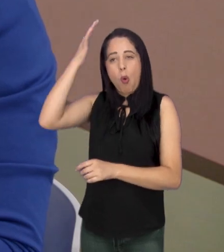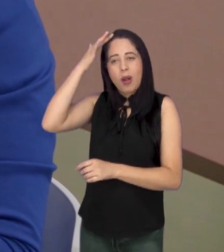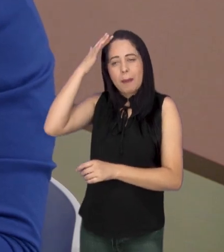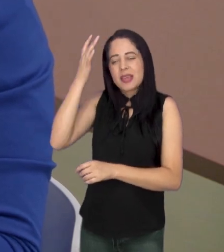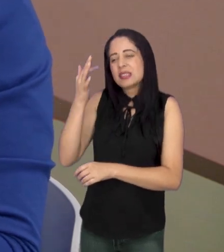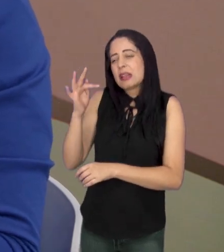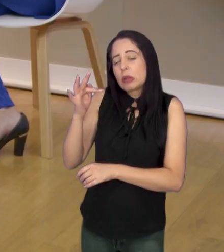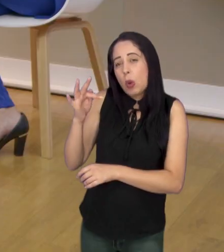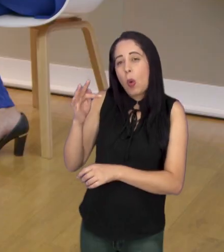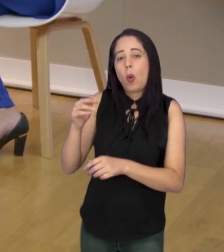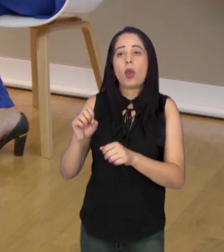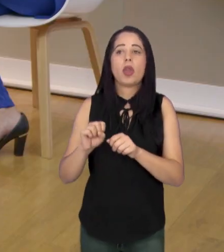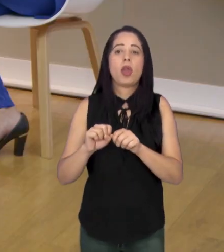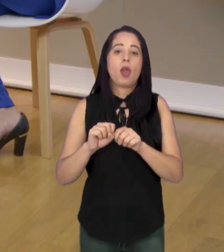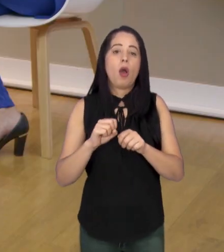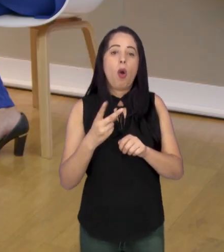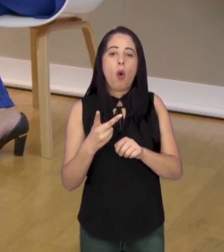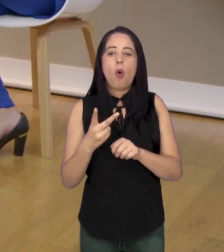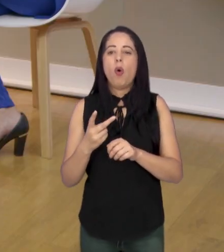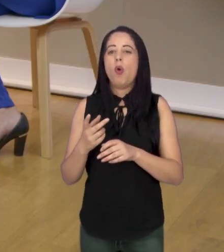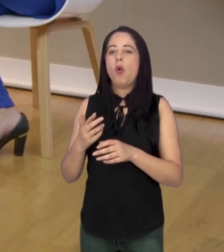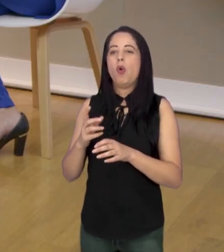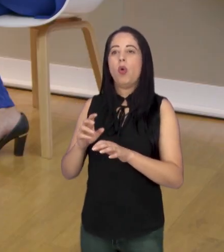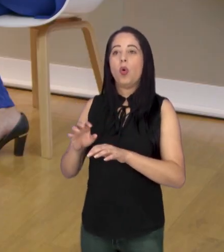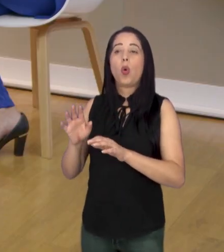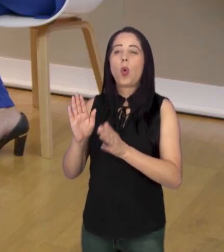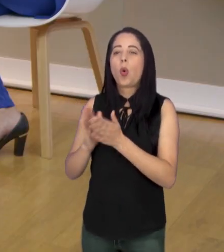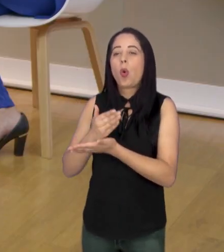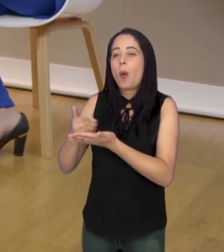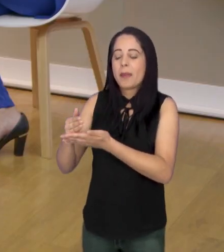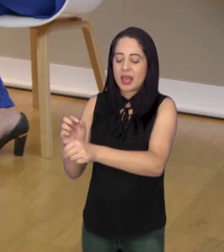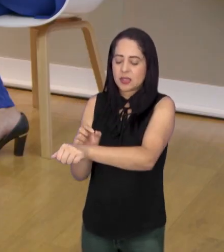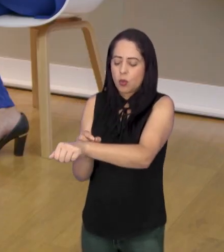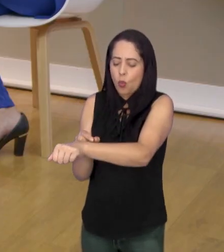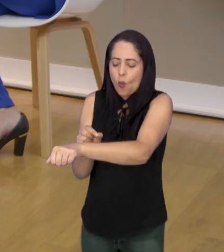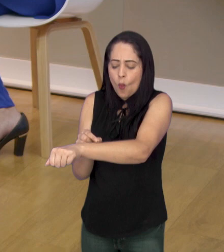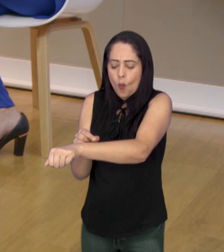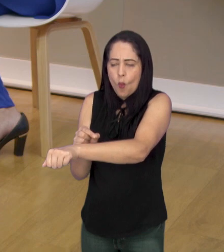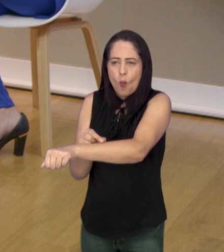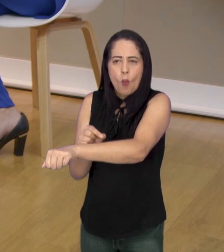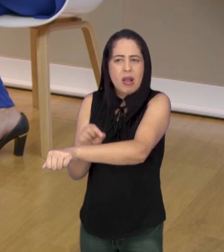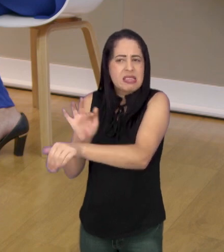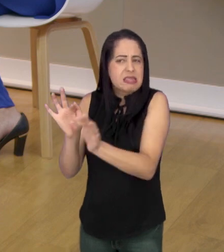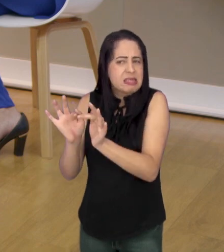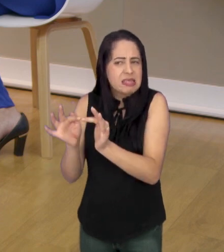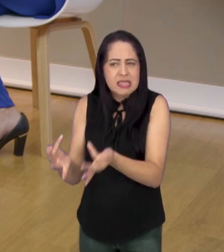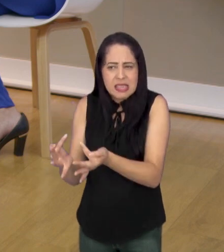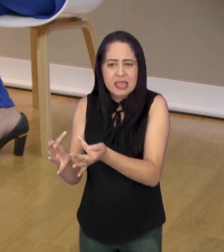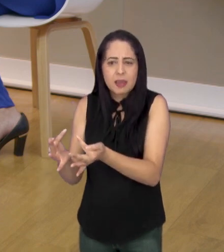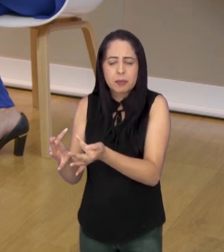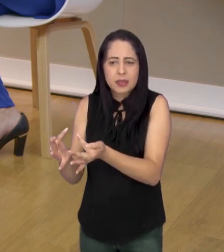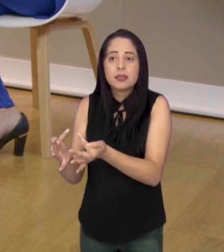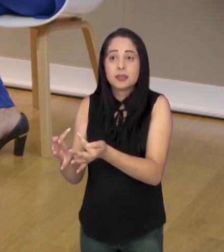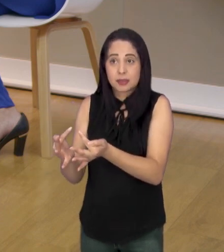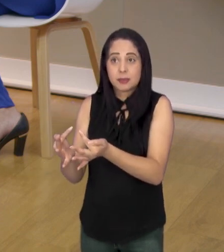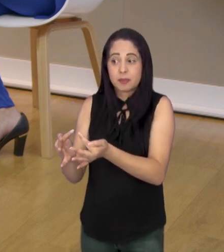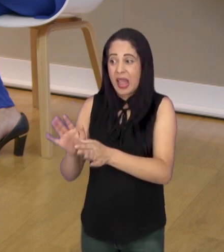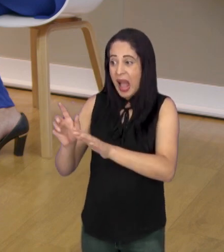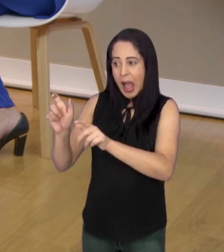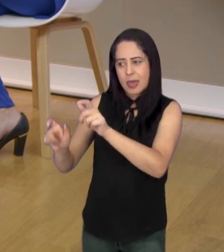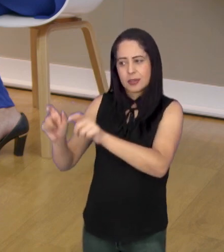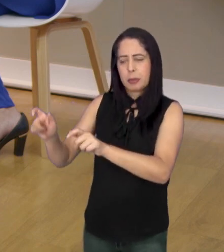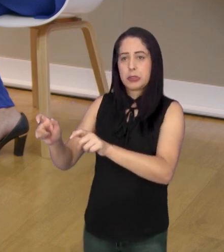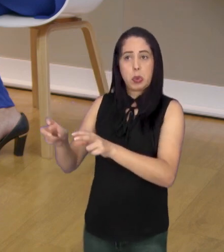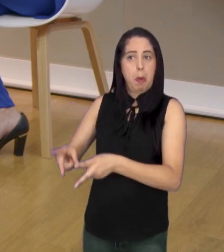Azia. Queimação, refluxo, às vezes começa a ficar com uma dermatitezinha, umas bolinhas, coceiras. Então, a